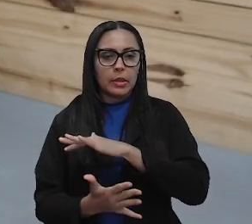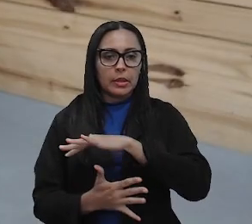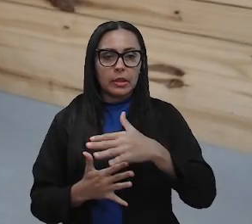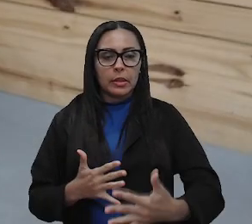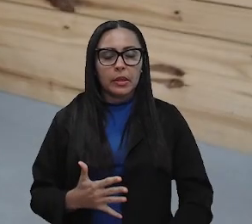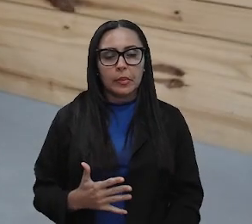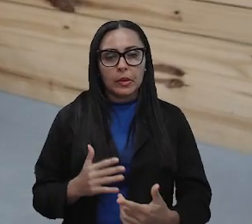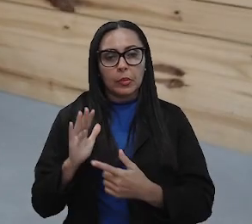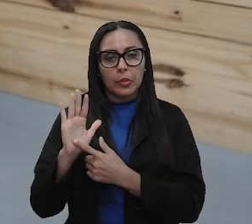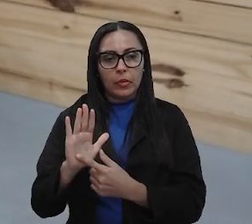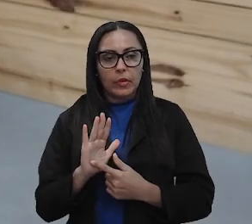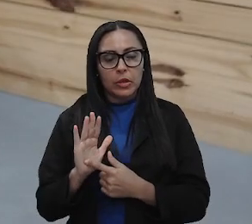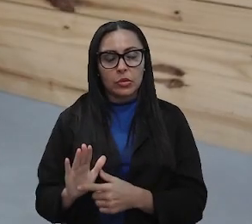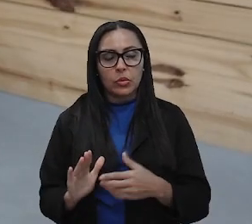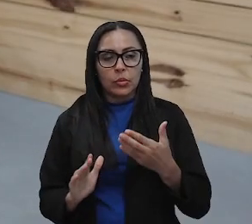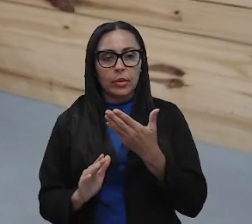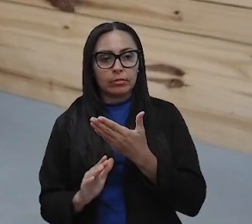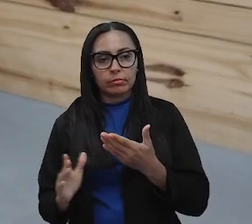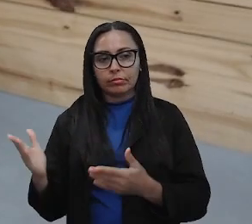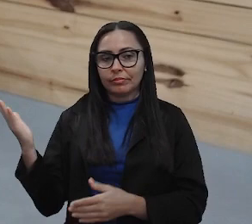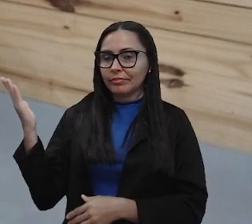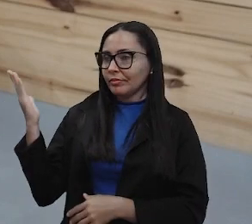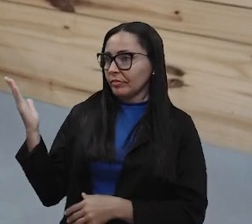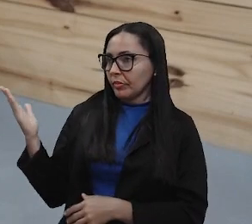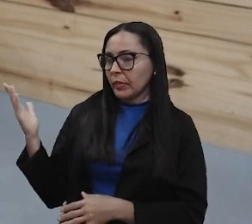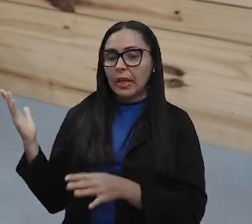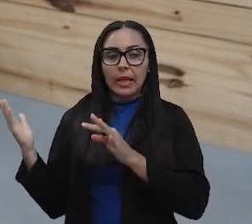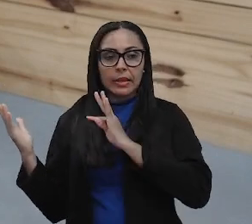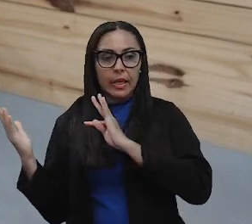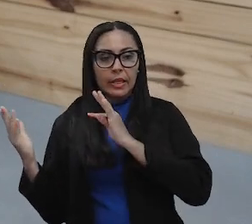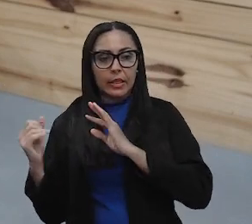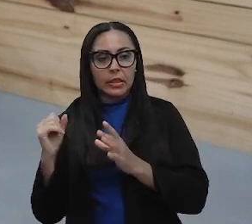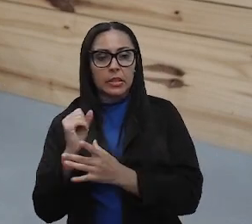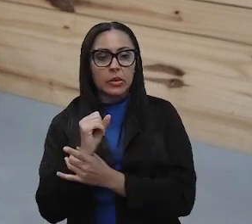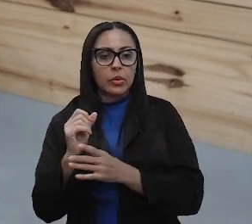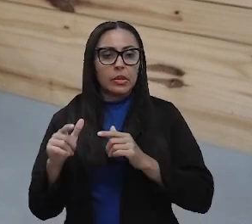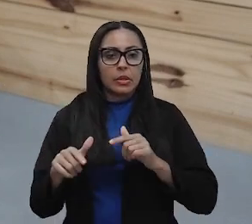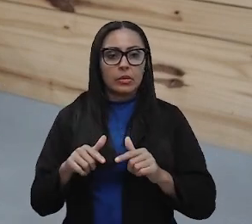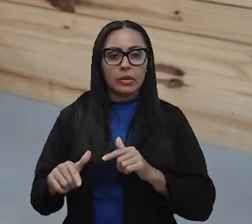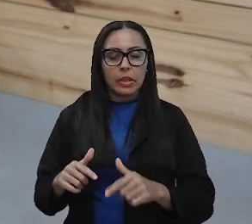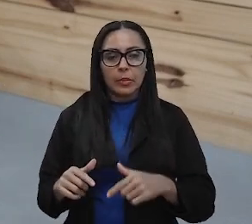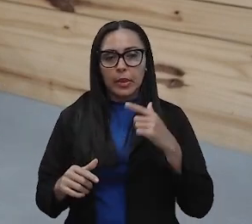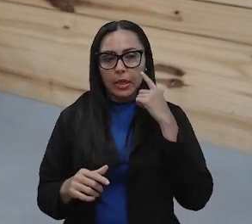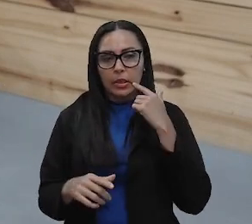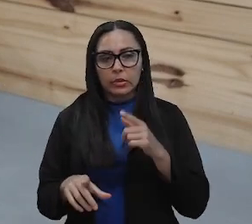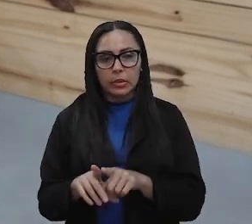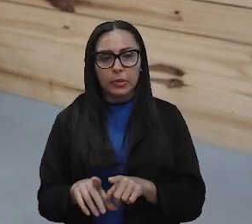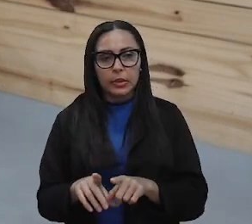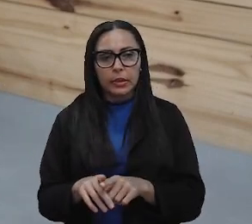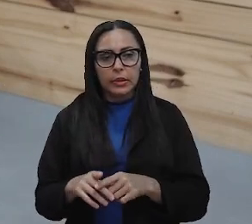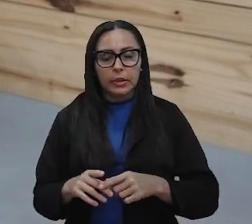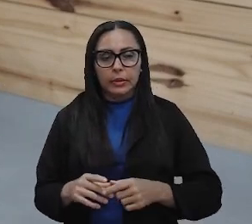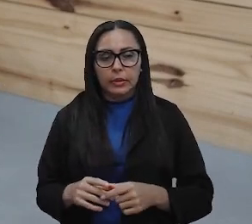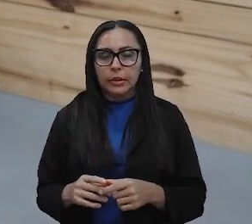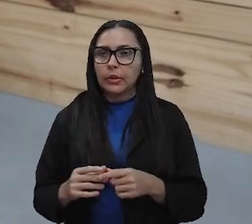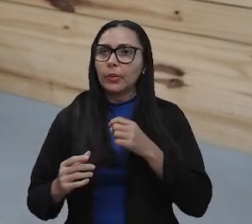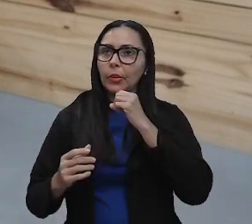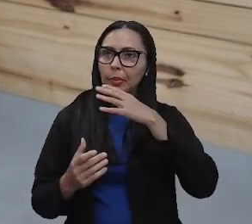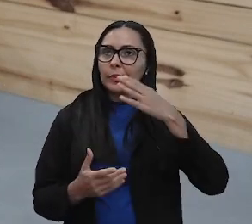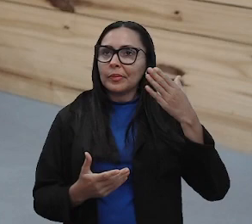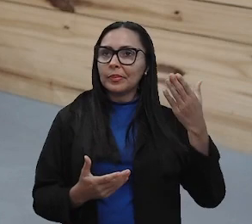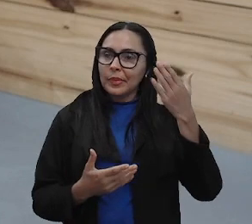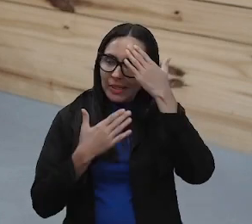vocês, professora Fabiana Batista. Ela é técnica de segurança do trabalho e especialista em ergonomia. Professora Fabiana, muito obrigada por